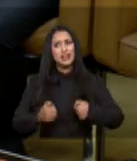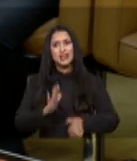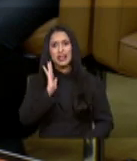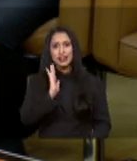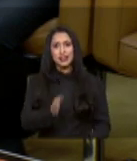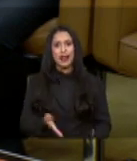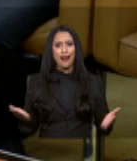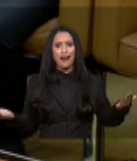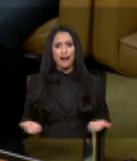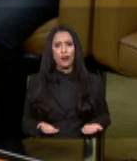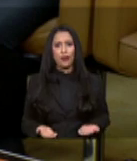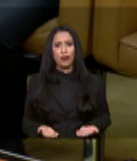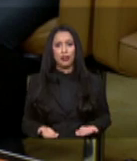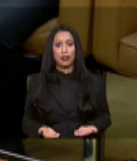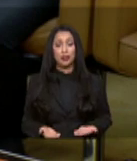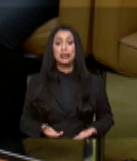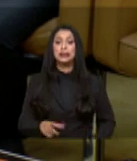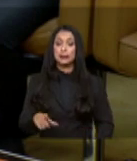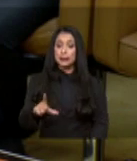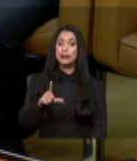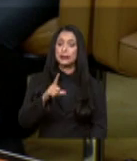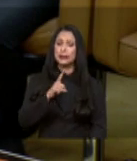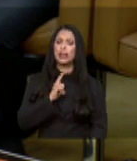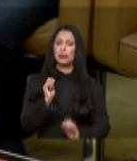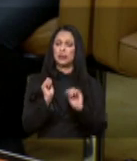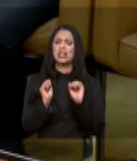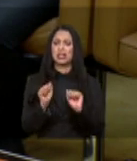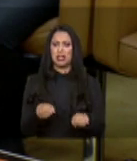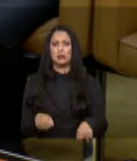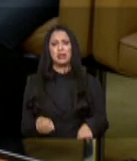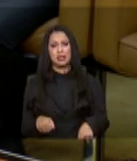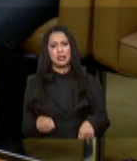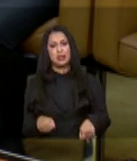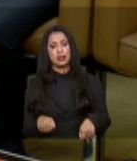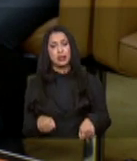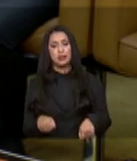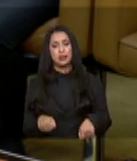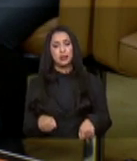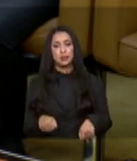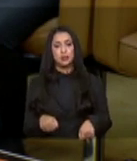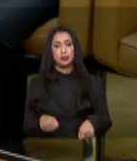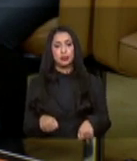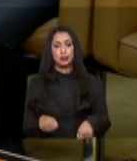Lúcia. Nós temos esta capacidade de